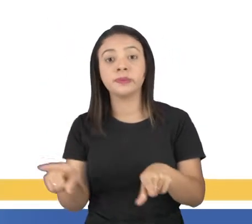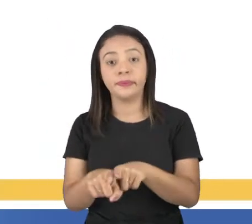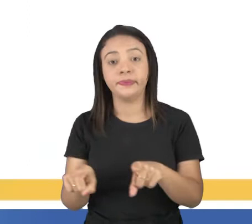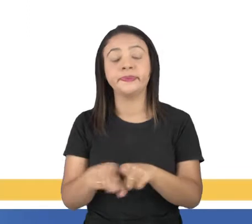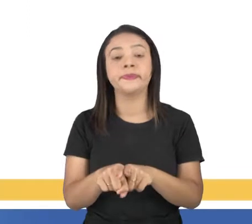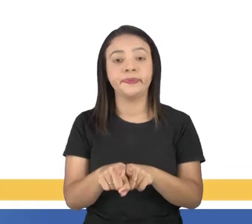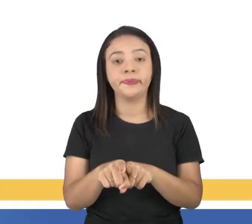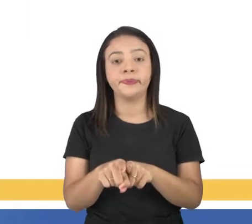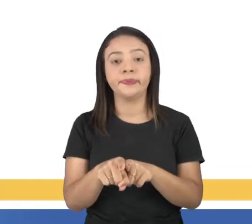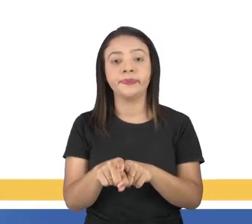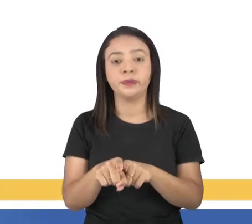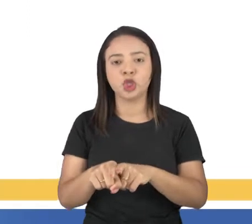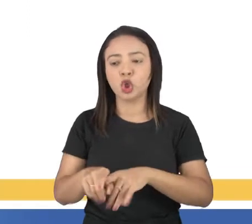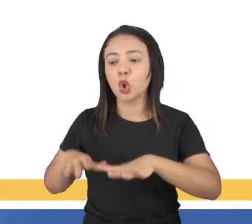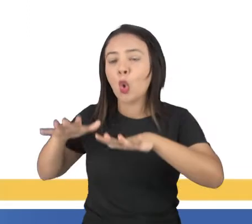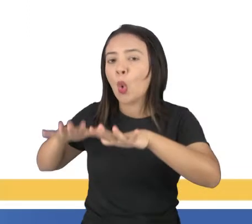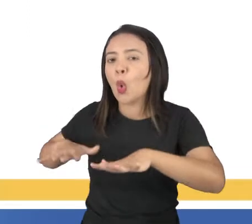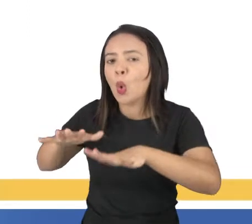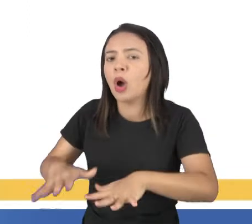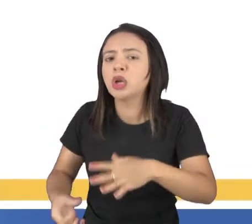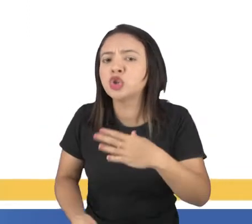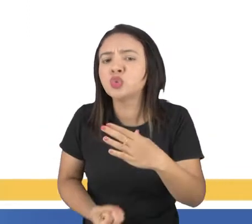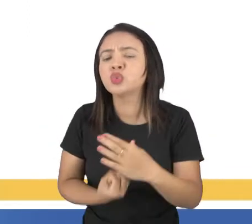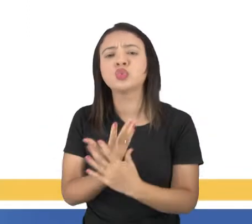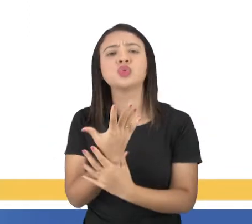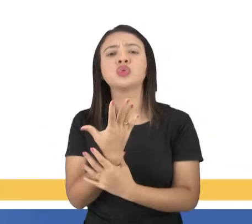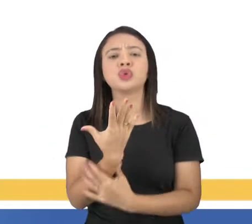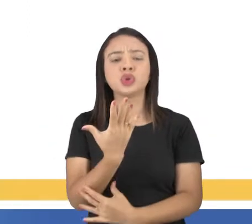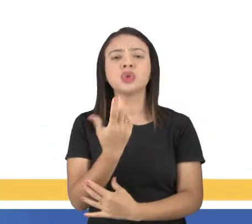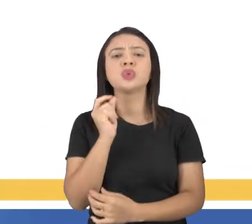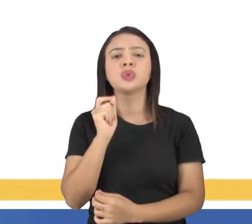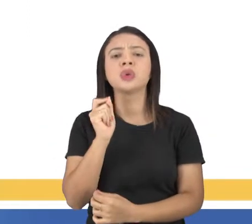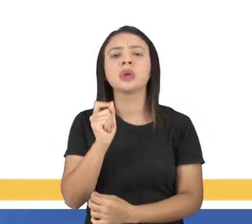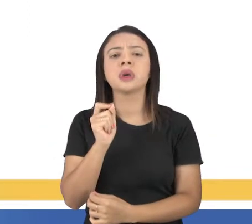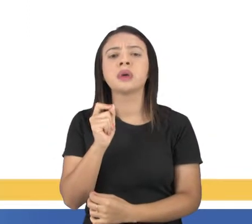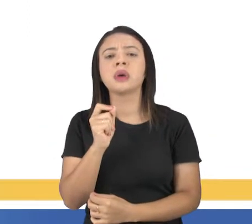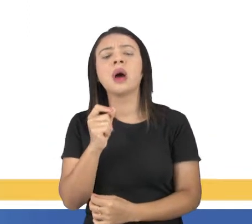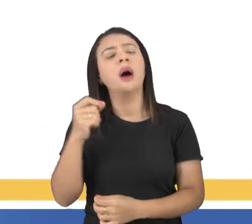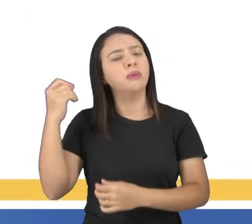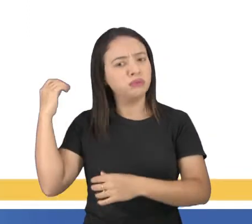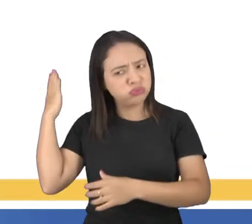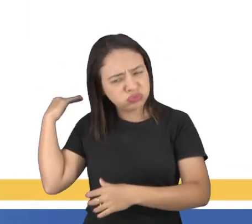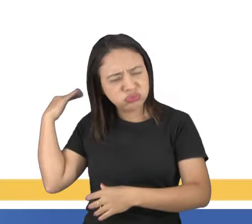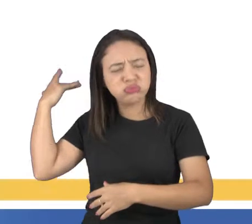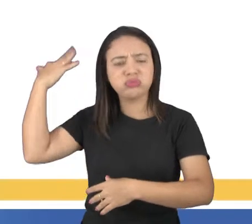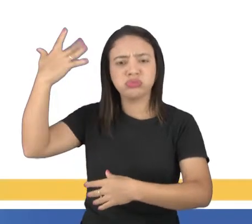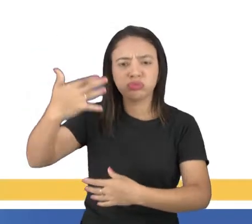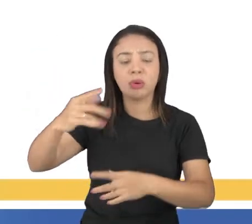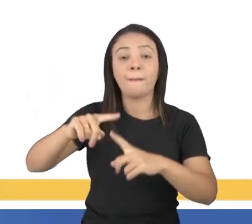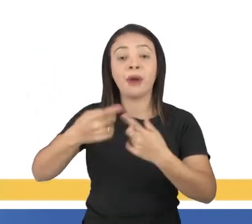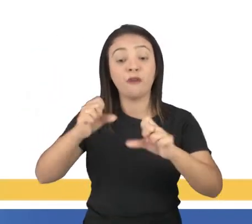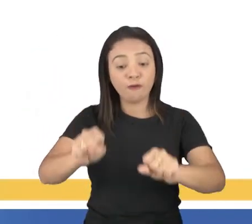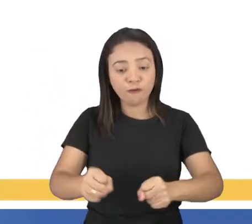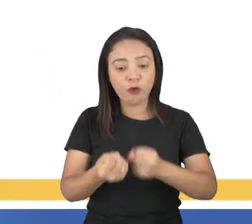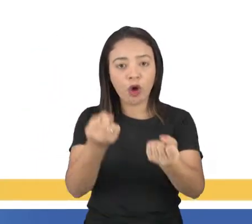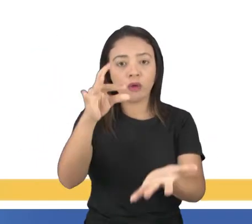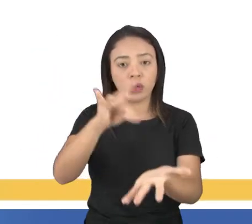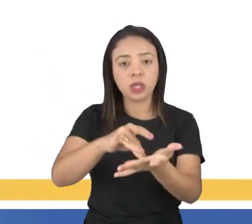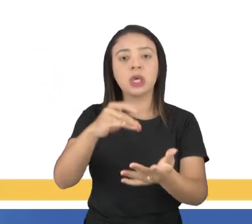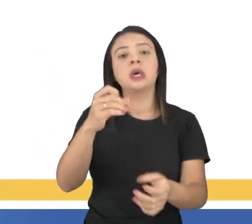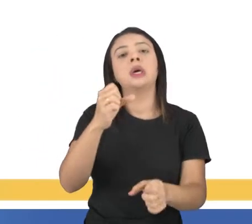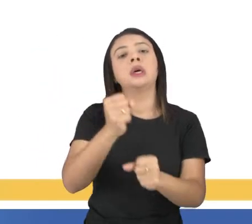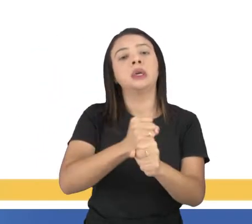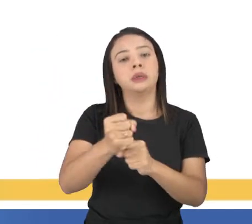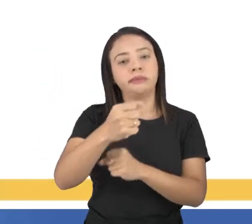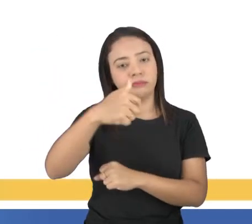Esses movimentos eles não surgiram na década de 70, mas eles ganharam força na década de 70. Continuando. O movimento